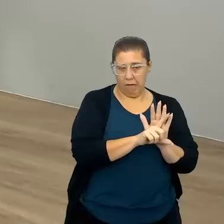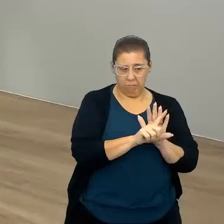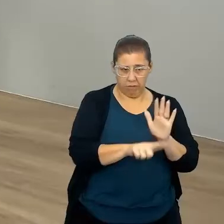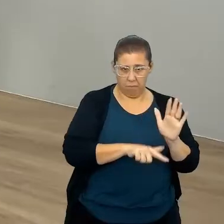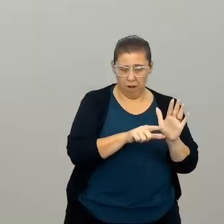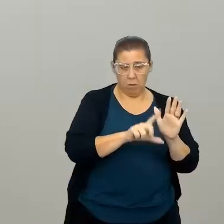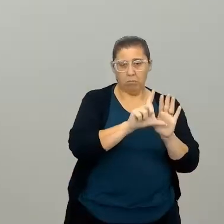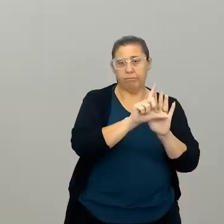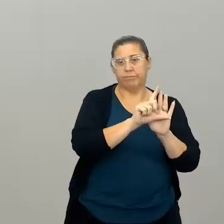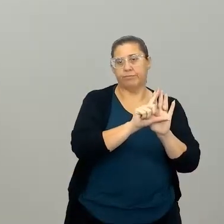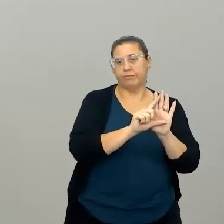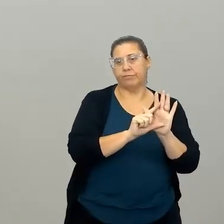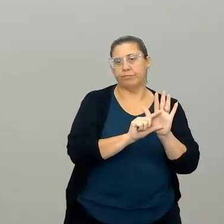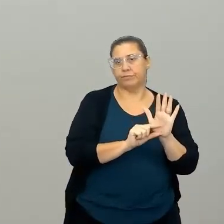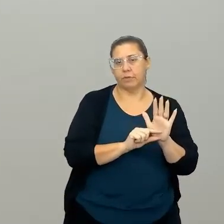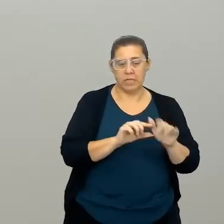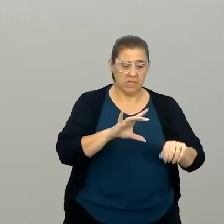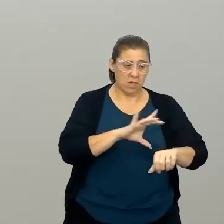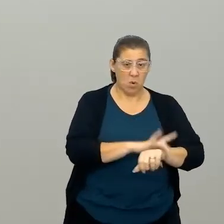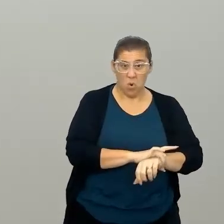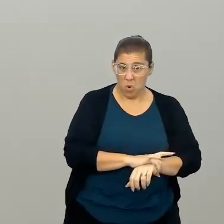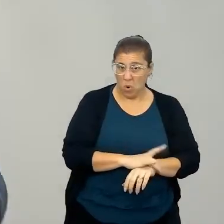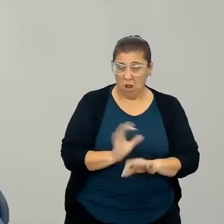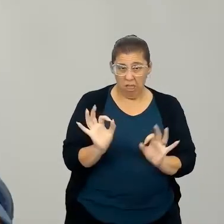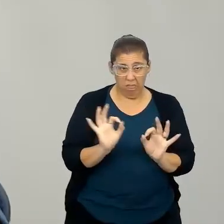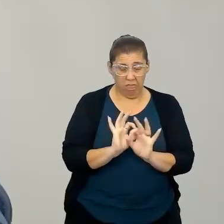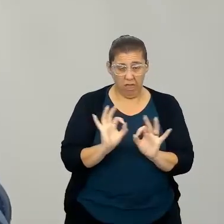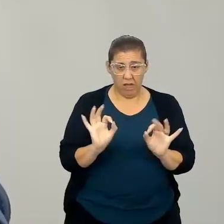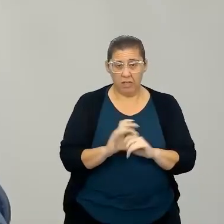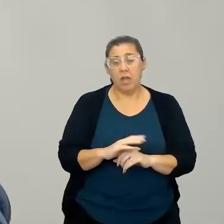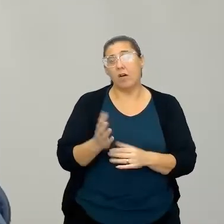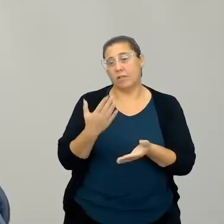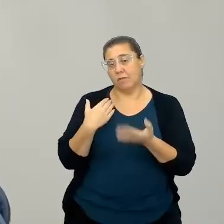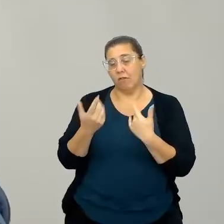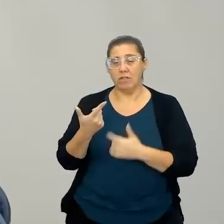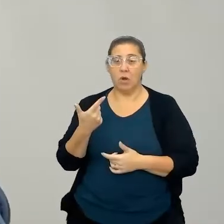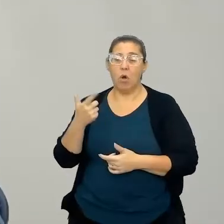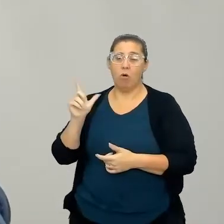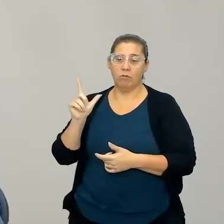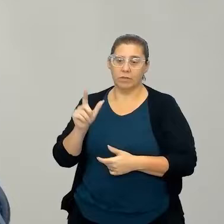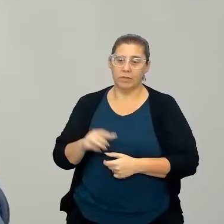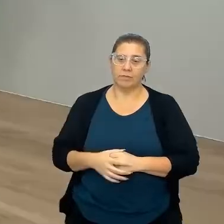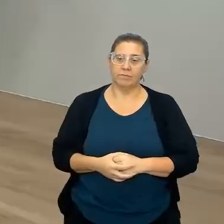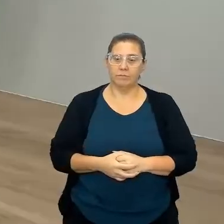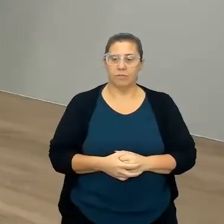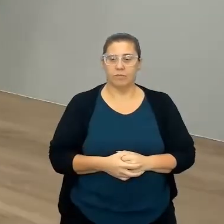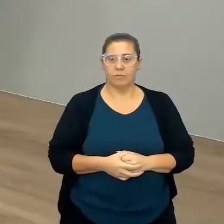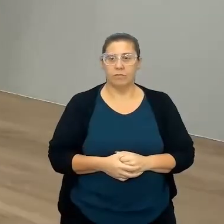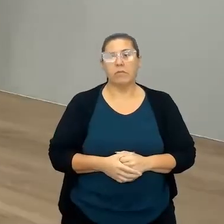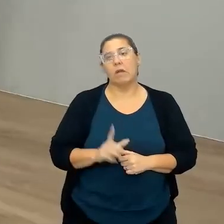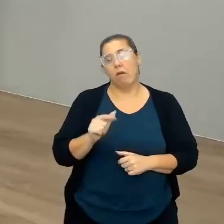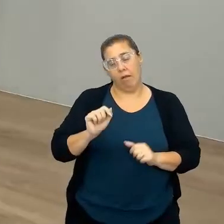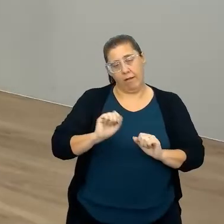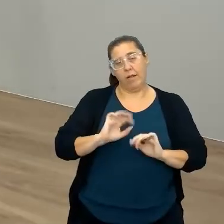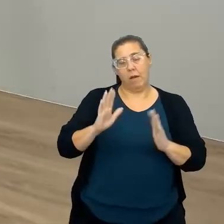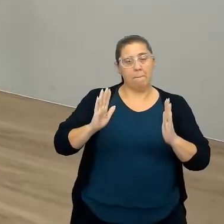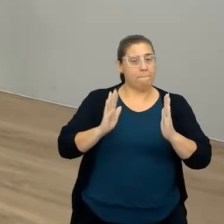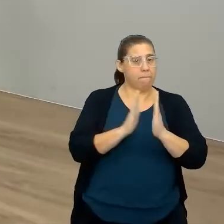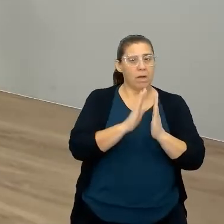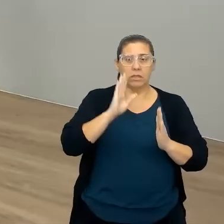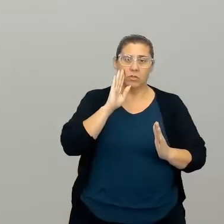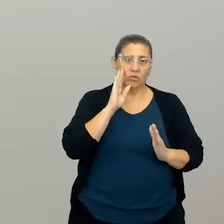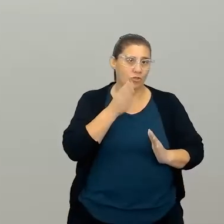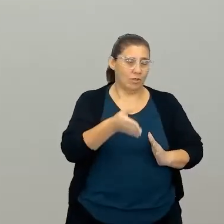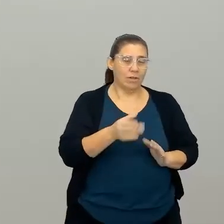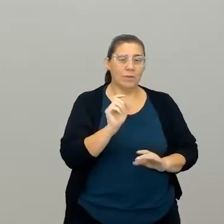né? Menos seguridade social. Que é aquilo que a gente estava conversando ontem, né? Pois é. E isso é claro que vai impactar